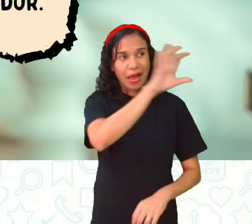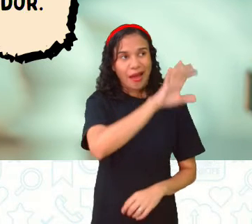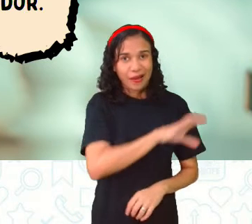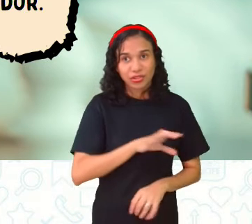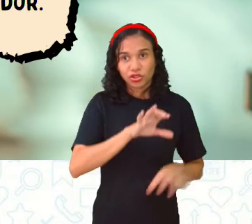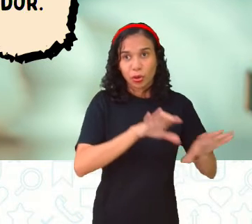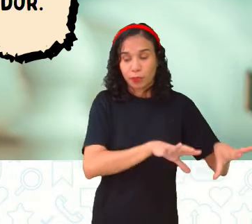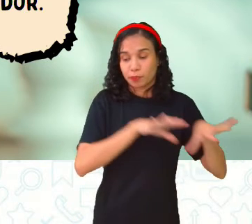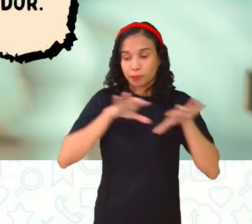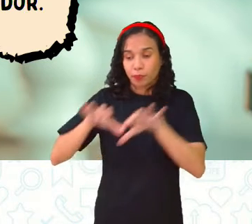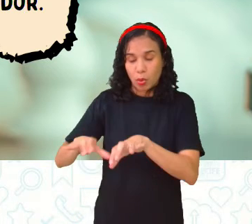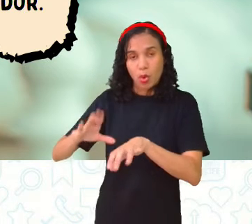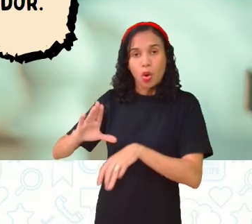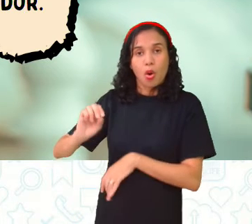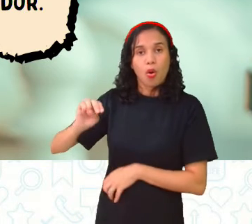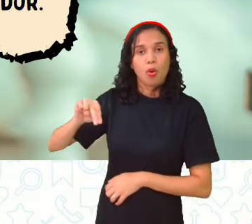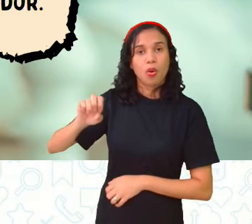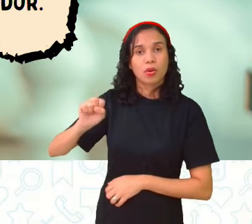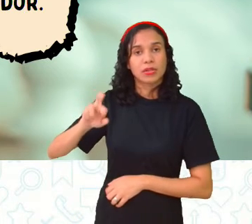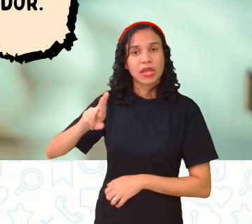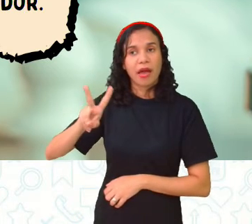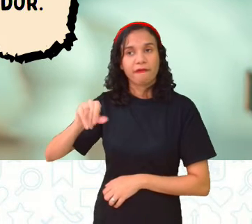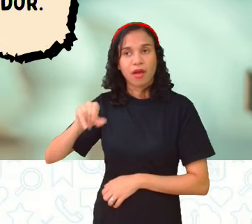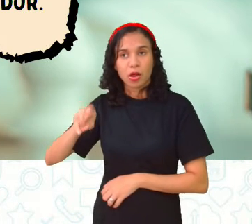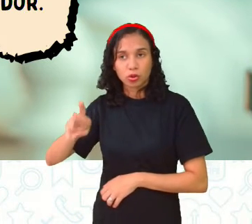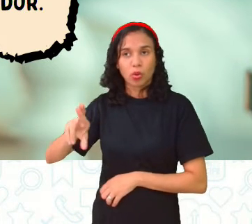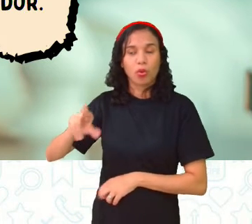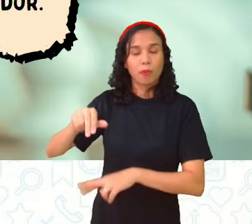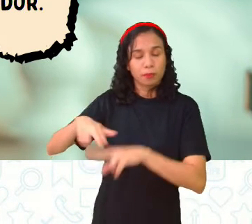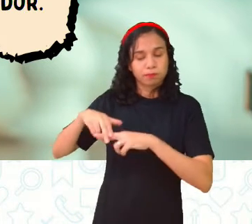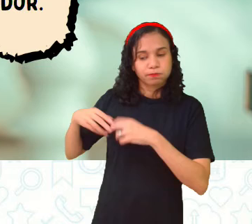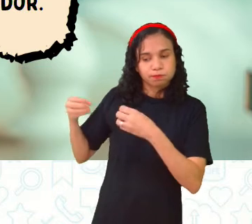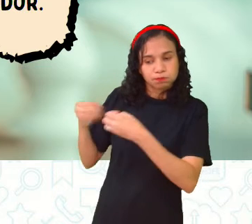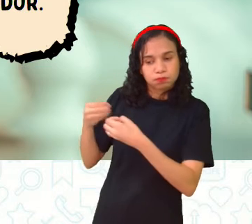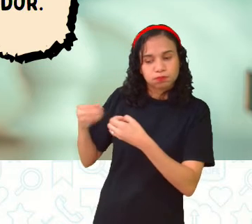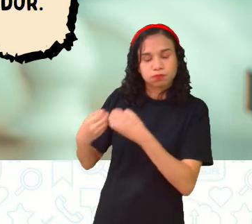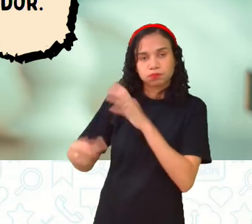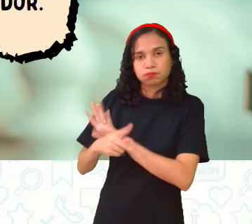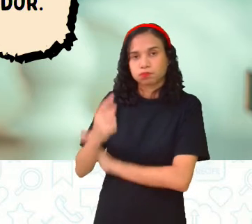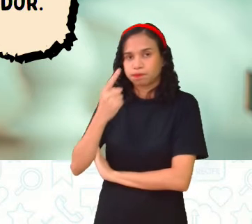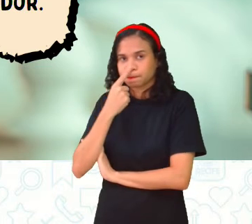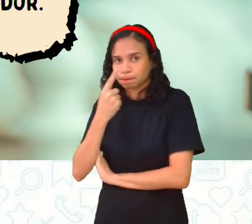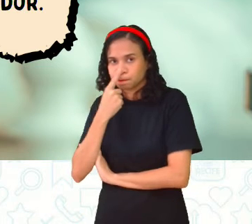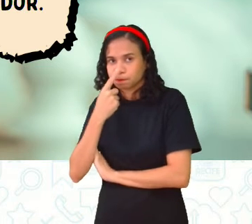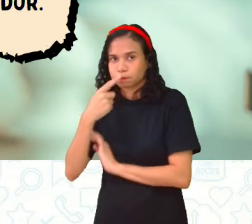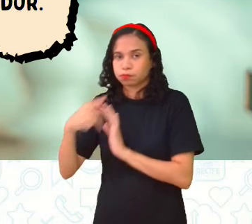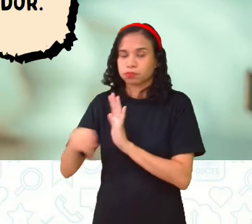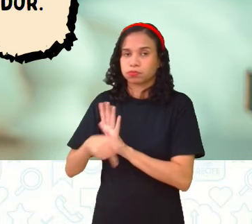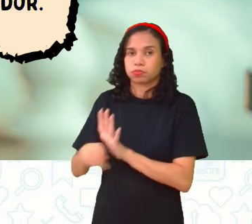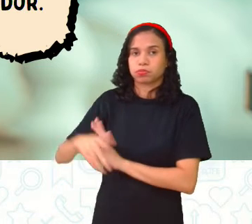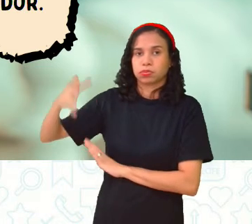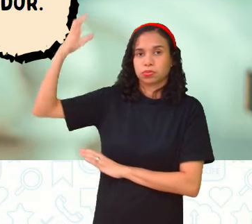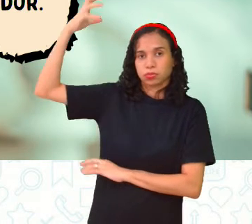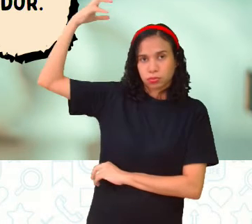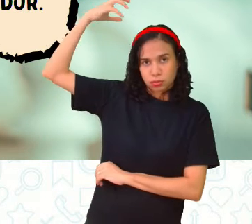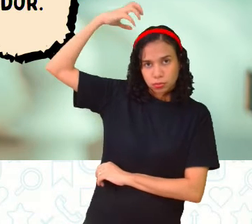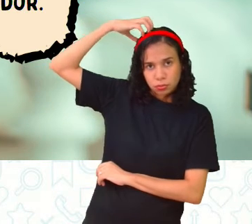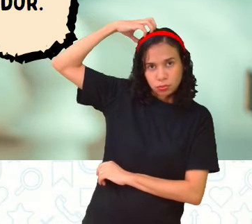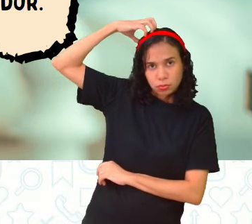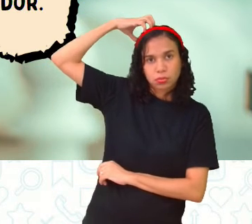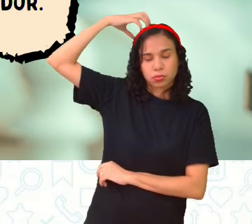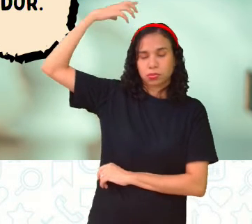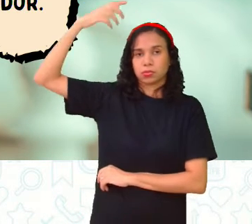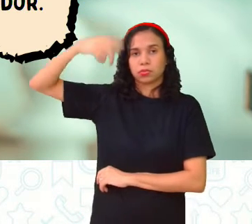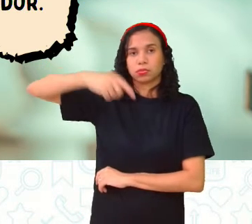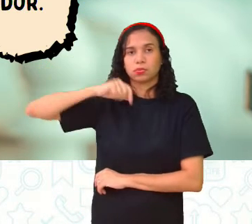o Partido Conservador tinha ideais mais conservadores e se aproximava mais daquela centralização do poder